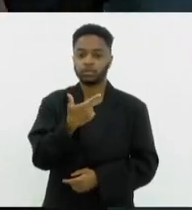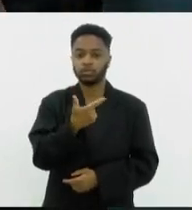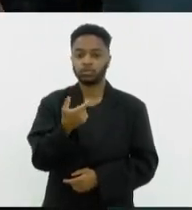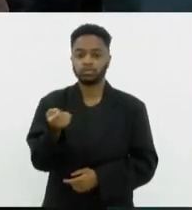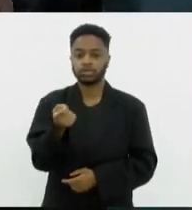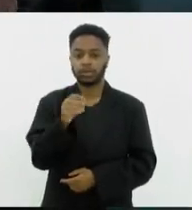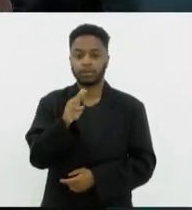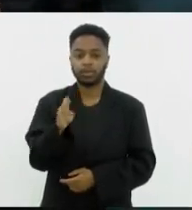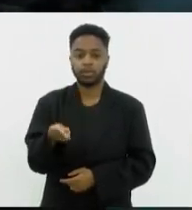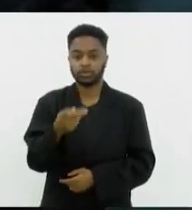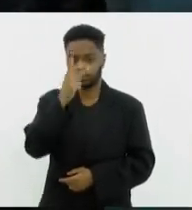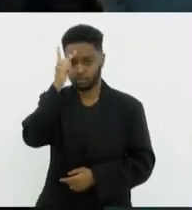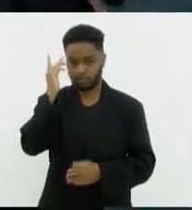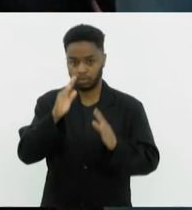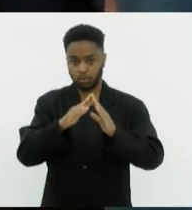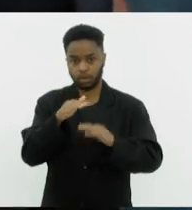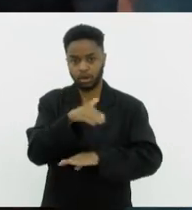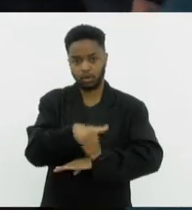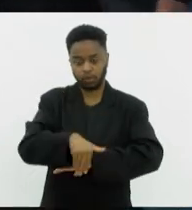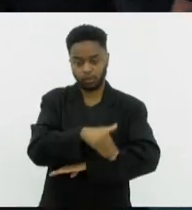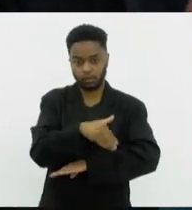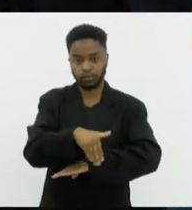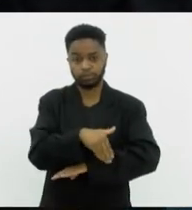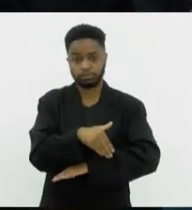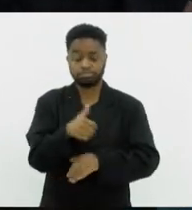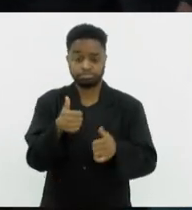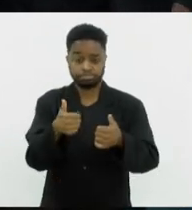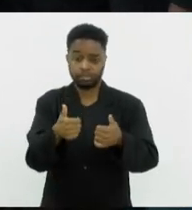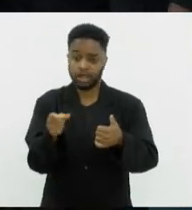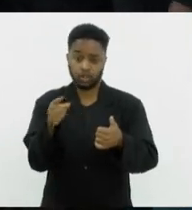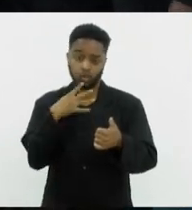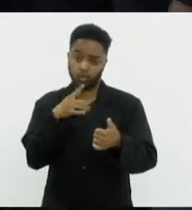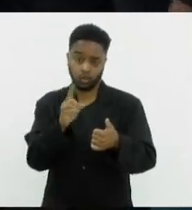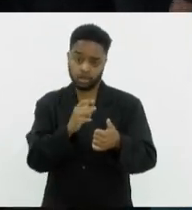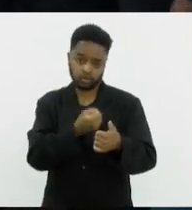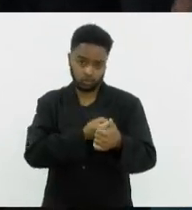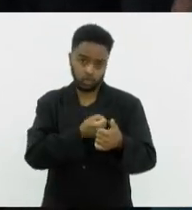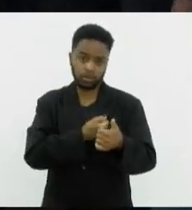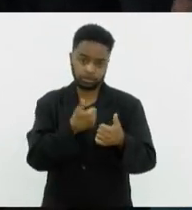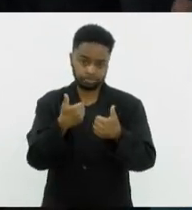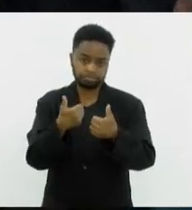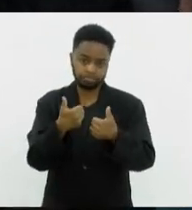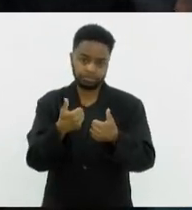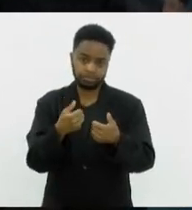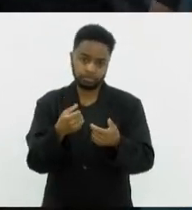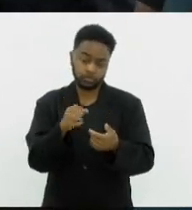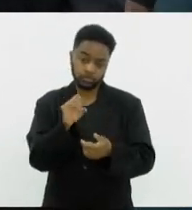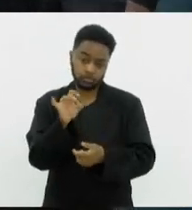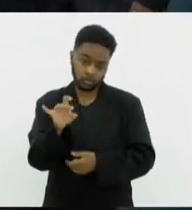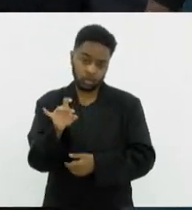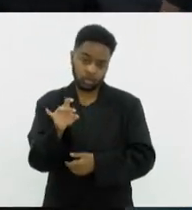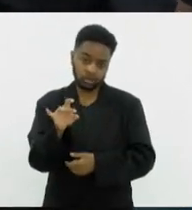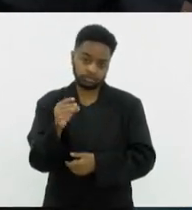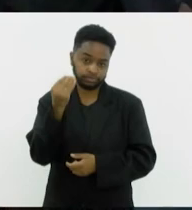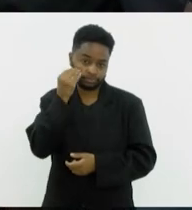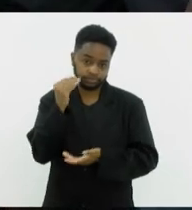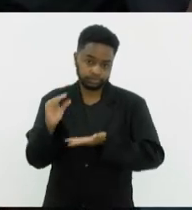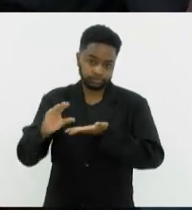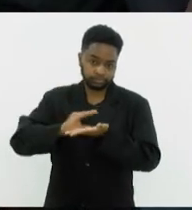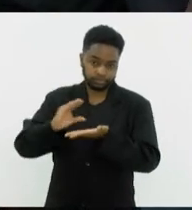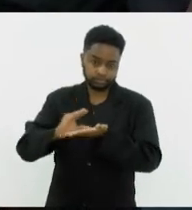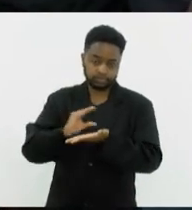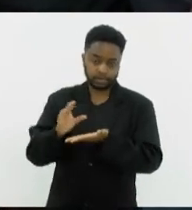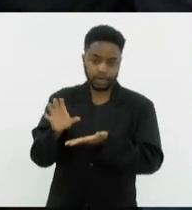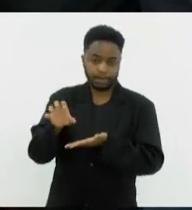de moradores de rua. Está certo que ele não conhece os números, a não ser para botar para dentro os